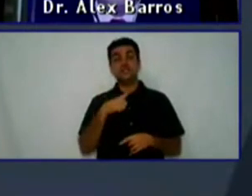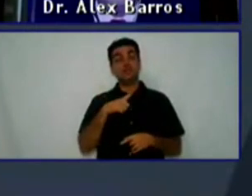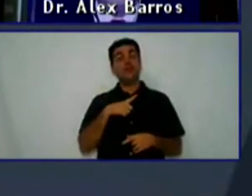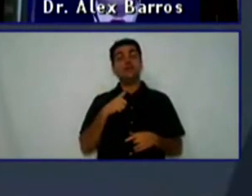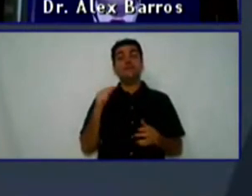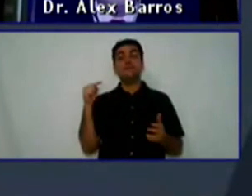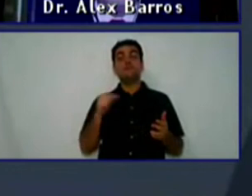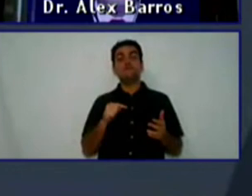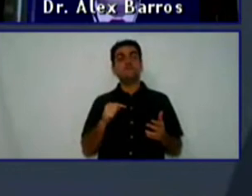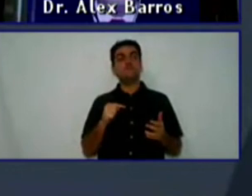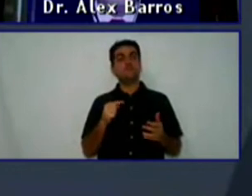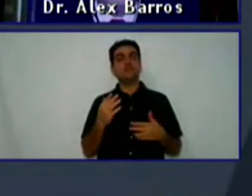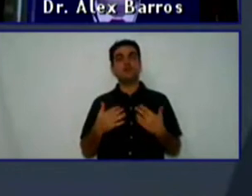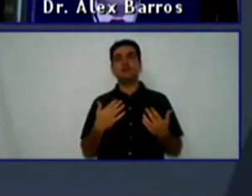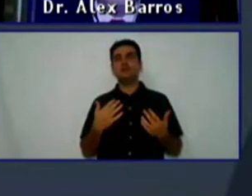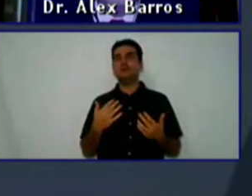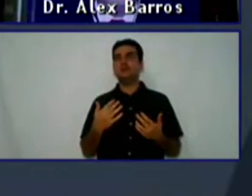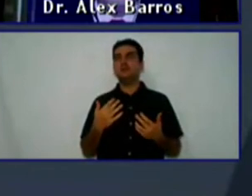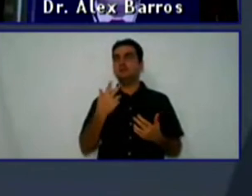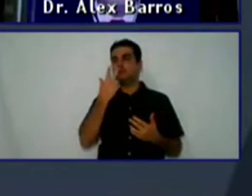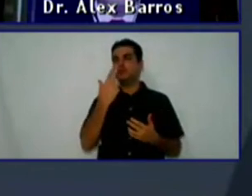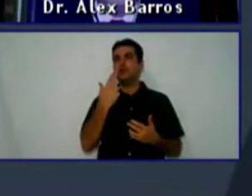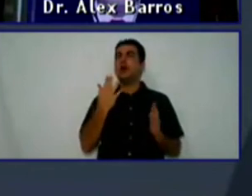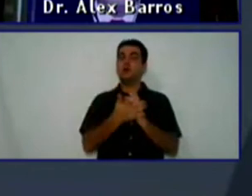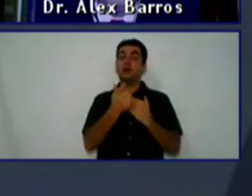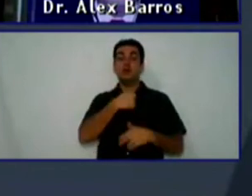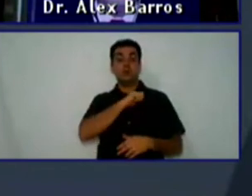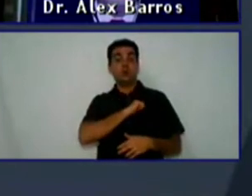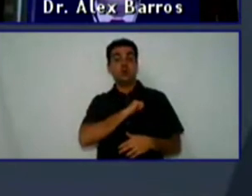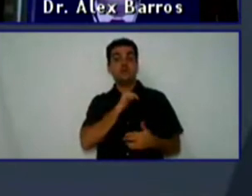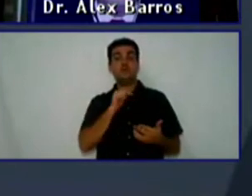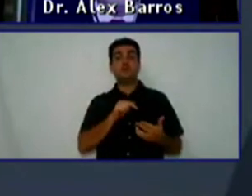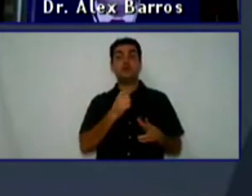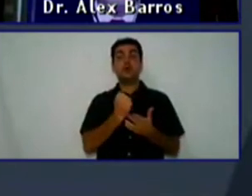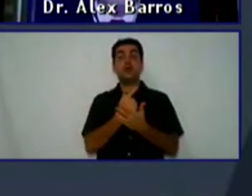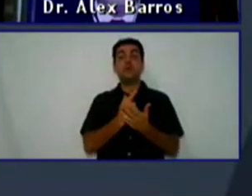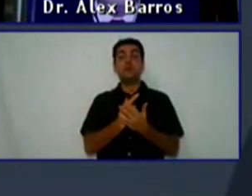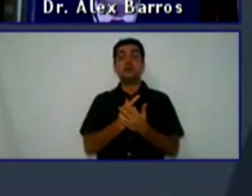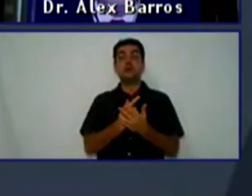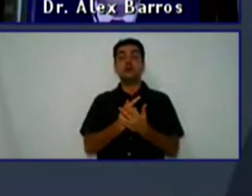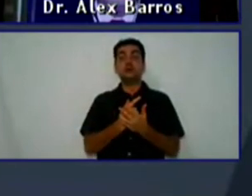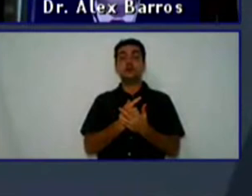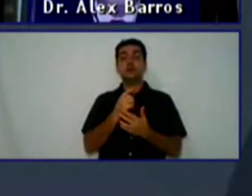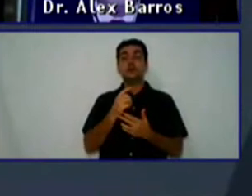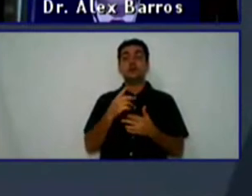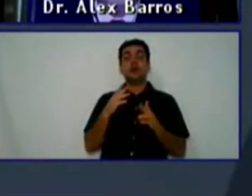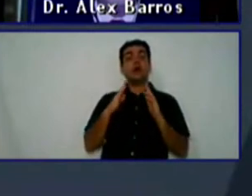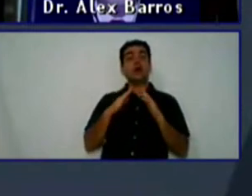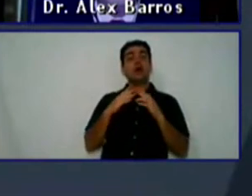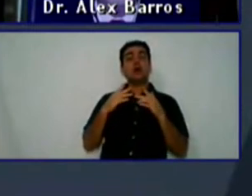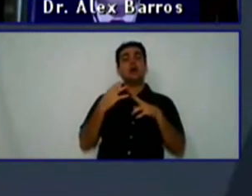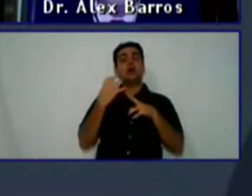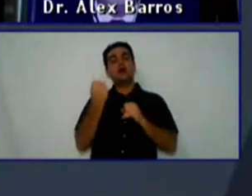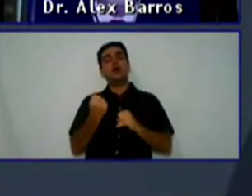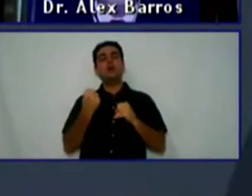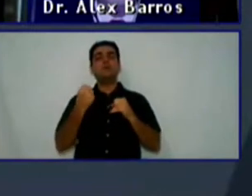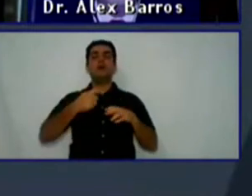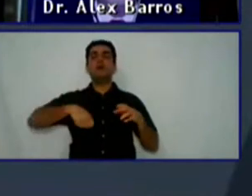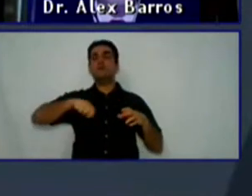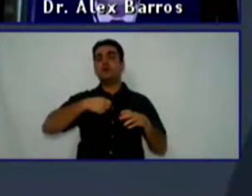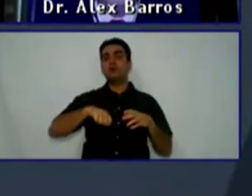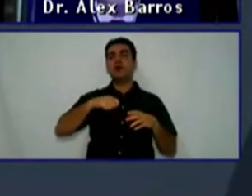comprovação com respectivas notas fiscais, compra de triliche, freezer, geladeira, fogão,